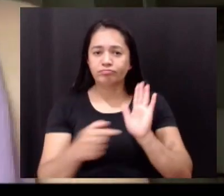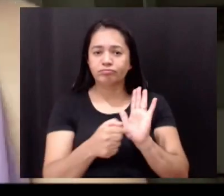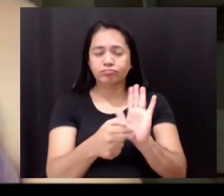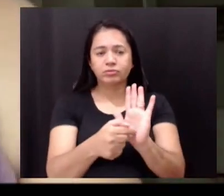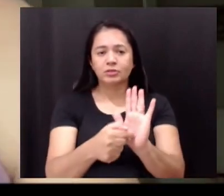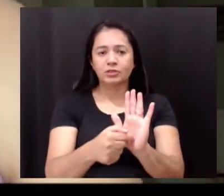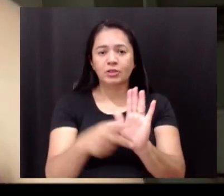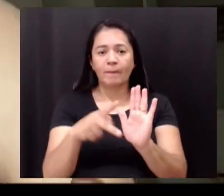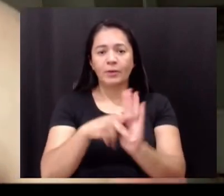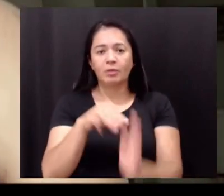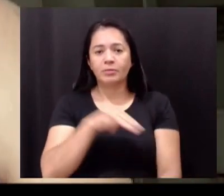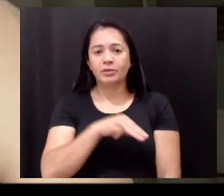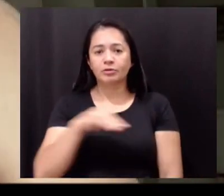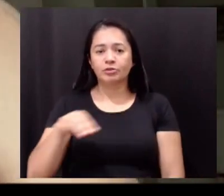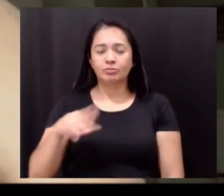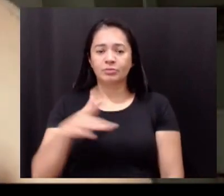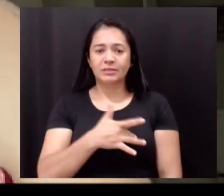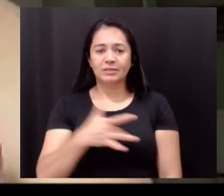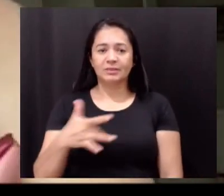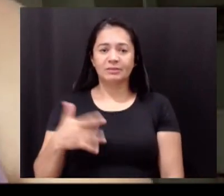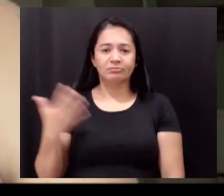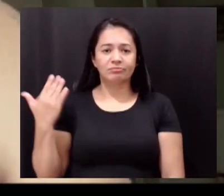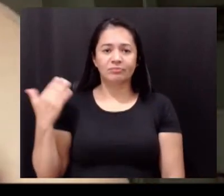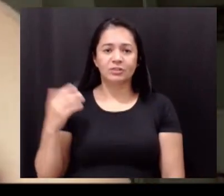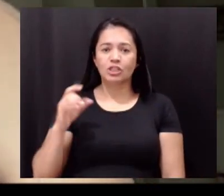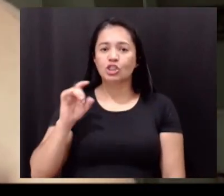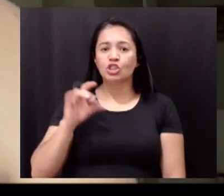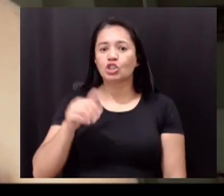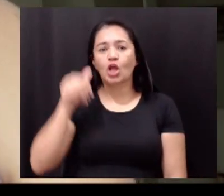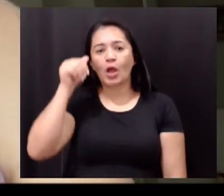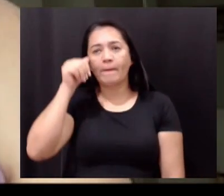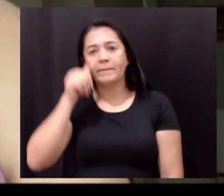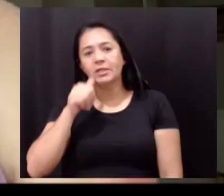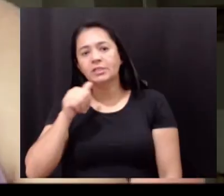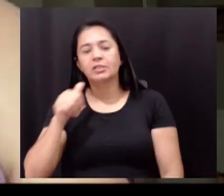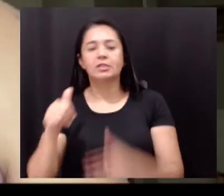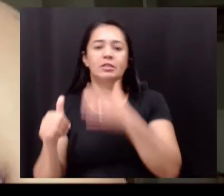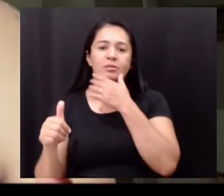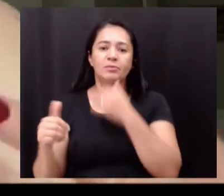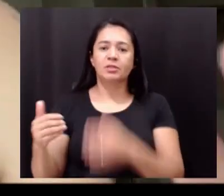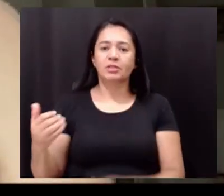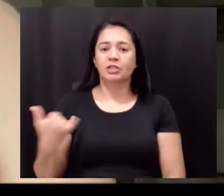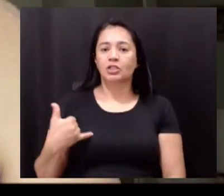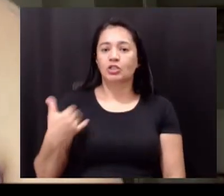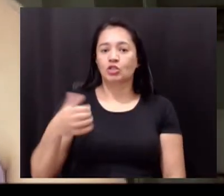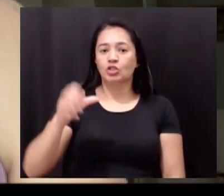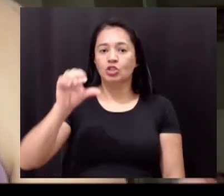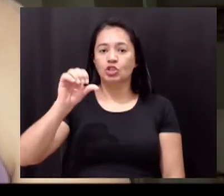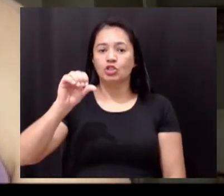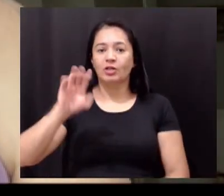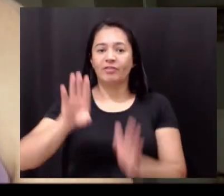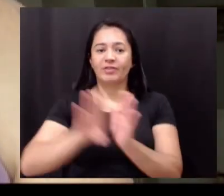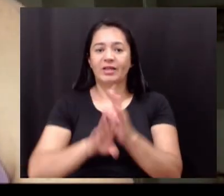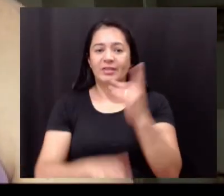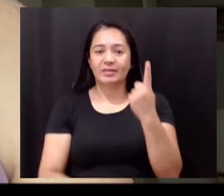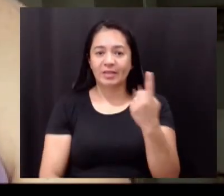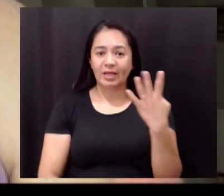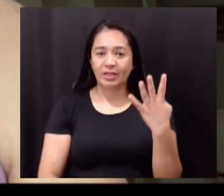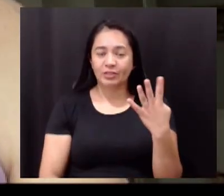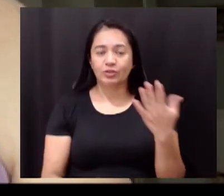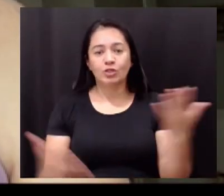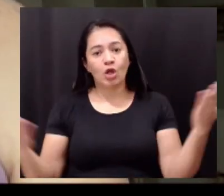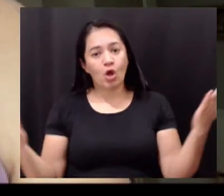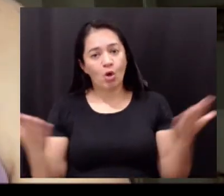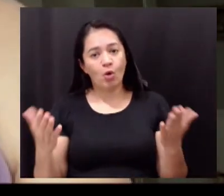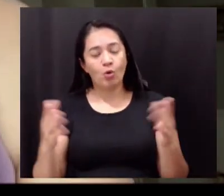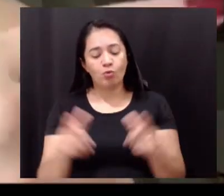tempo atrás, era apenas meninos e meninas dos 9 aos 14 anos. Hoje em dia, isso já ampliou. A gente sabe que